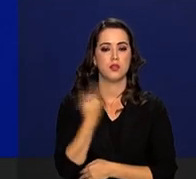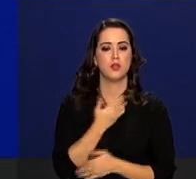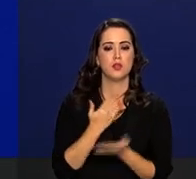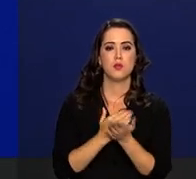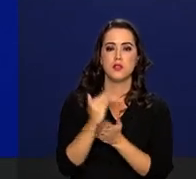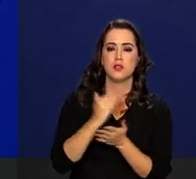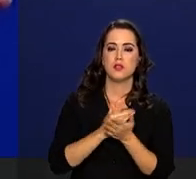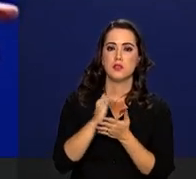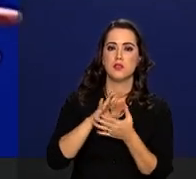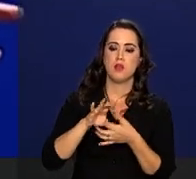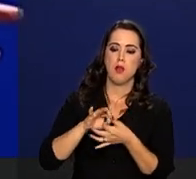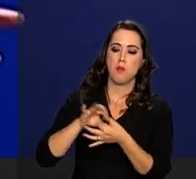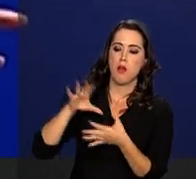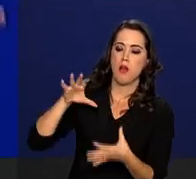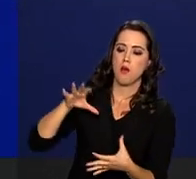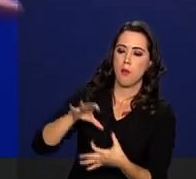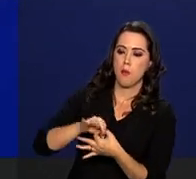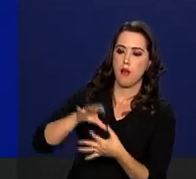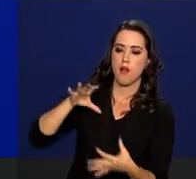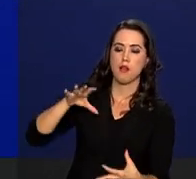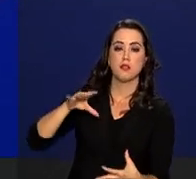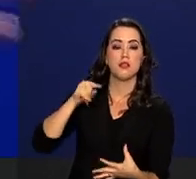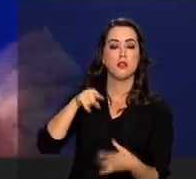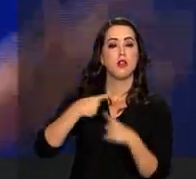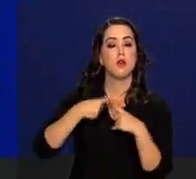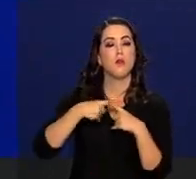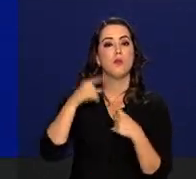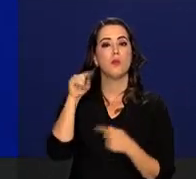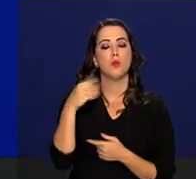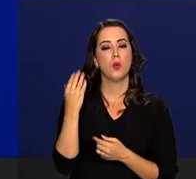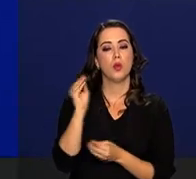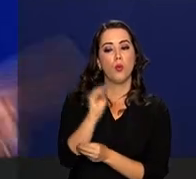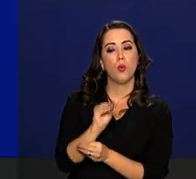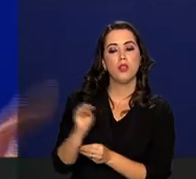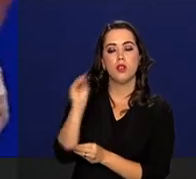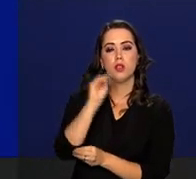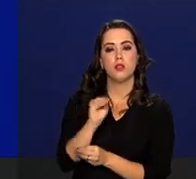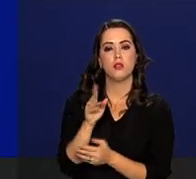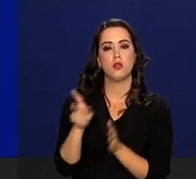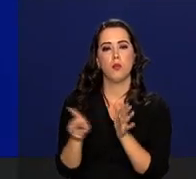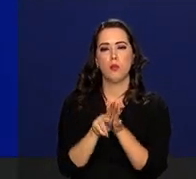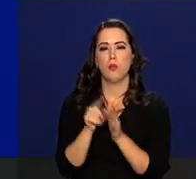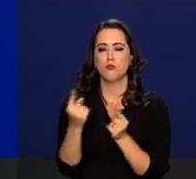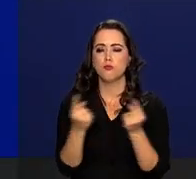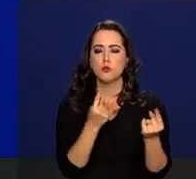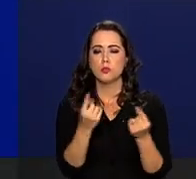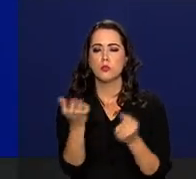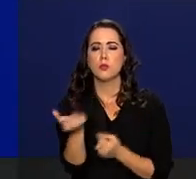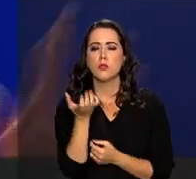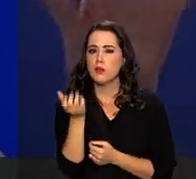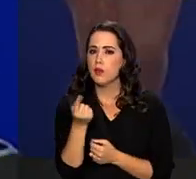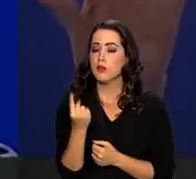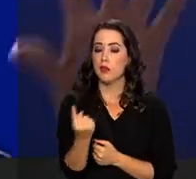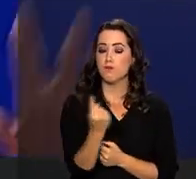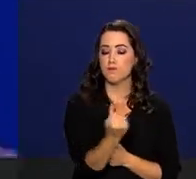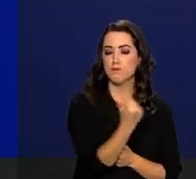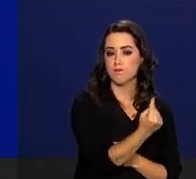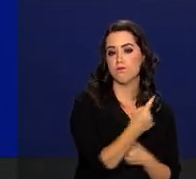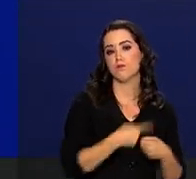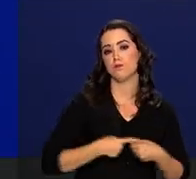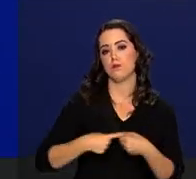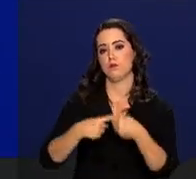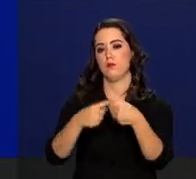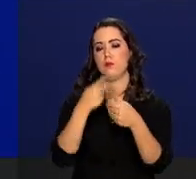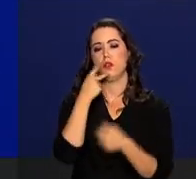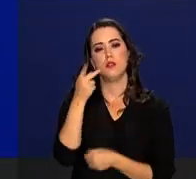a descentralização se iniciava precisamente pela ideia de atender às postulações municipalistas. Então, eu digo aos senhores,